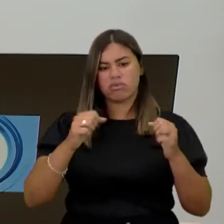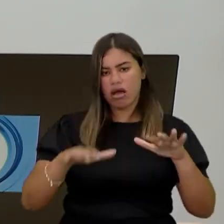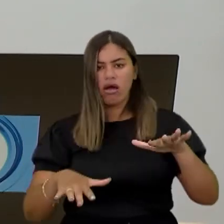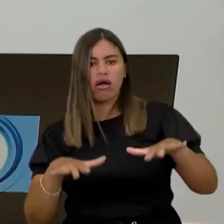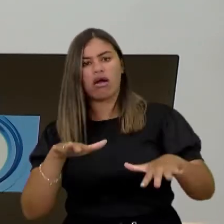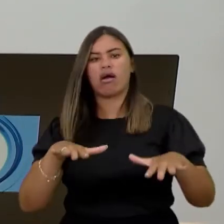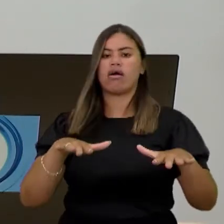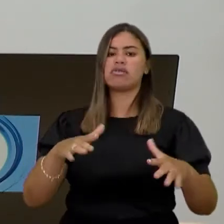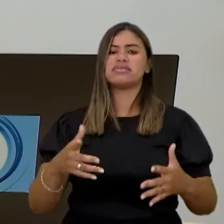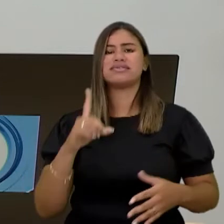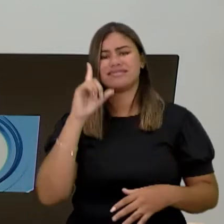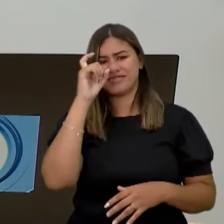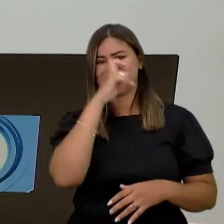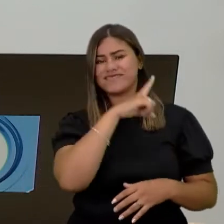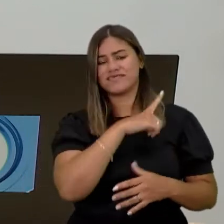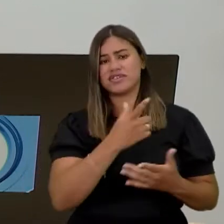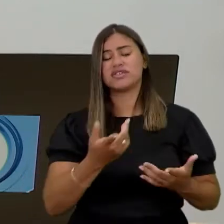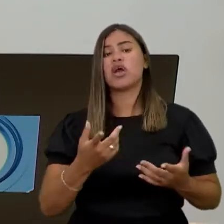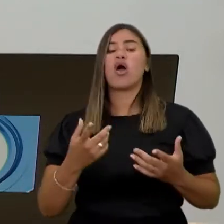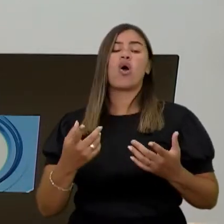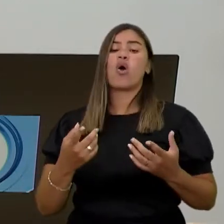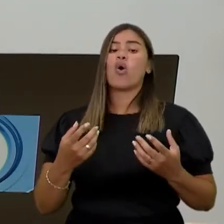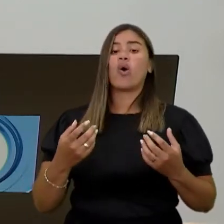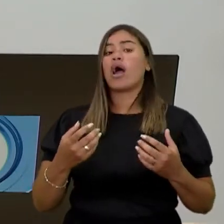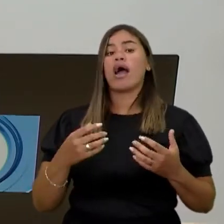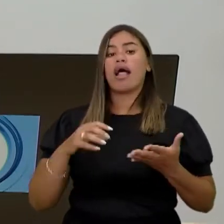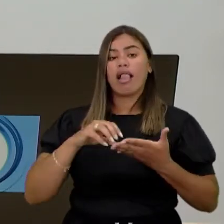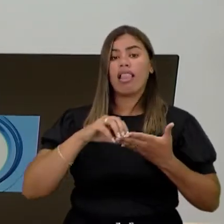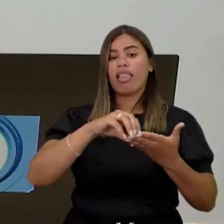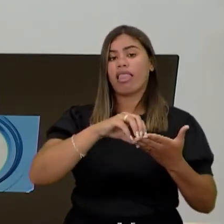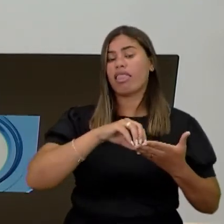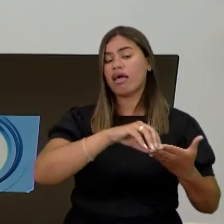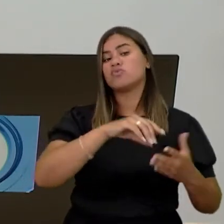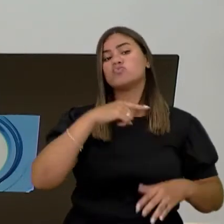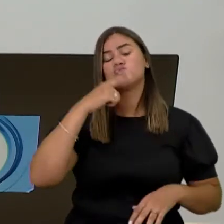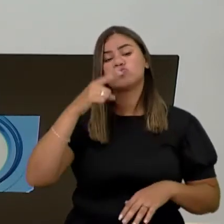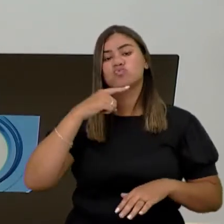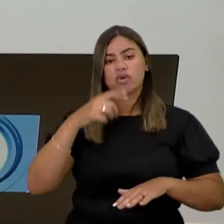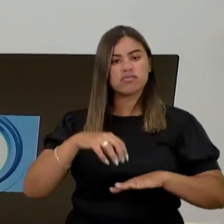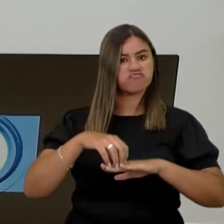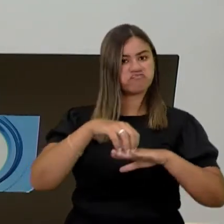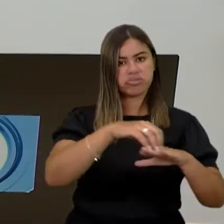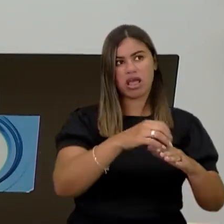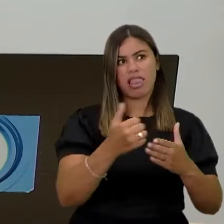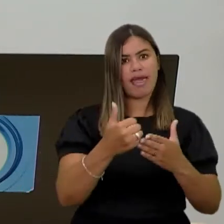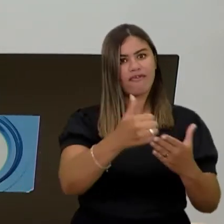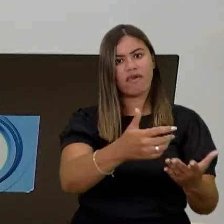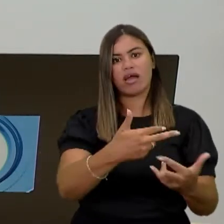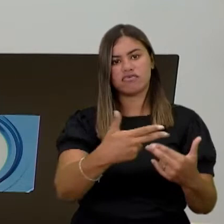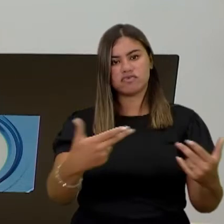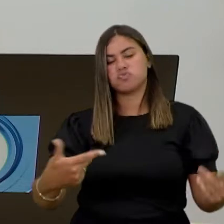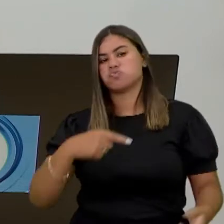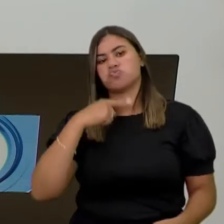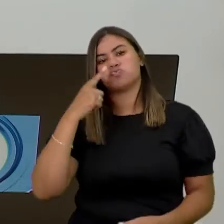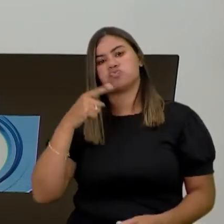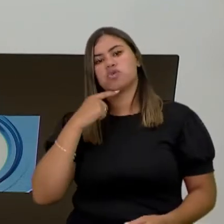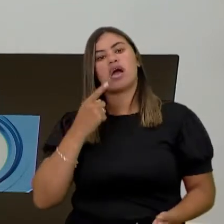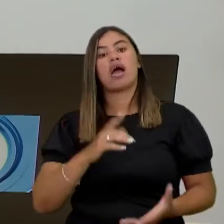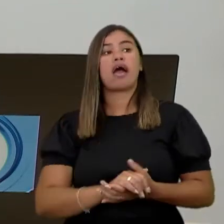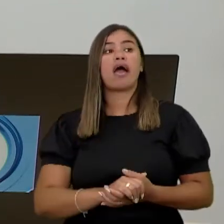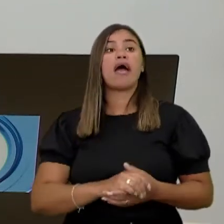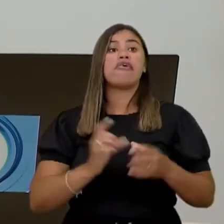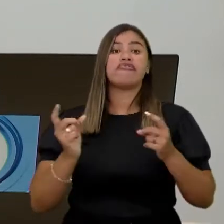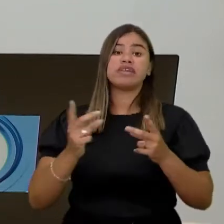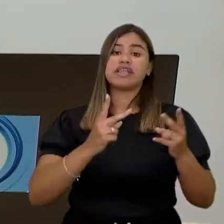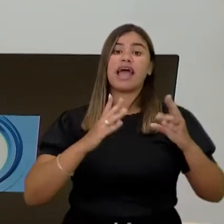que sejam feitas entregas na sua casa, impede que a sua casa tenha o valor, né, de venda elevado.